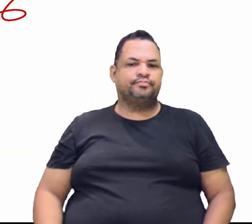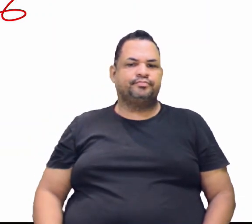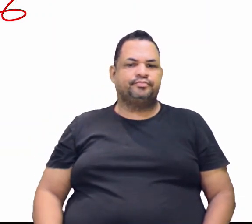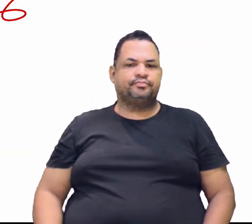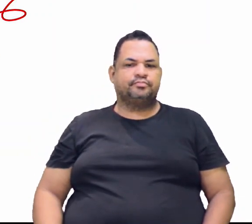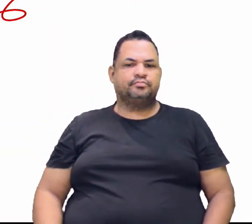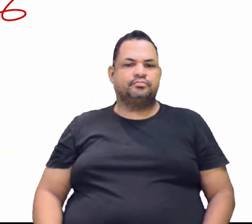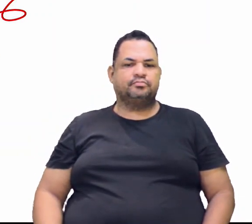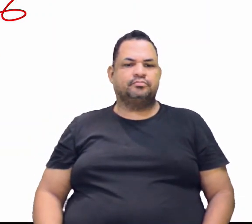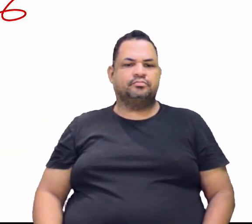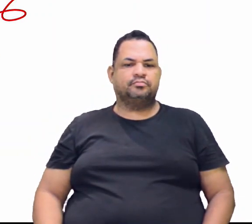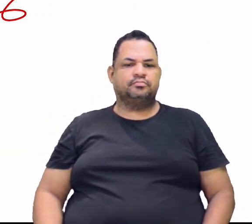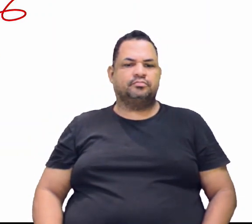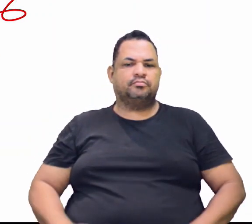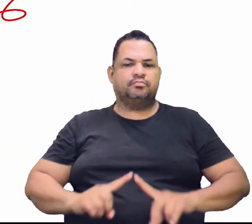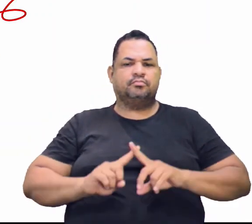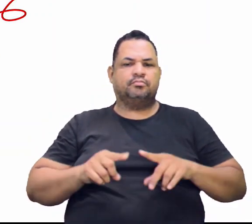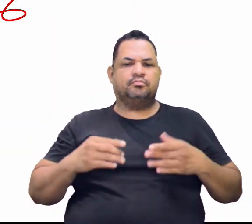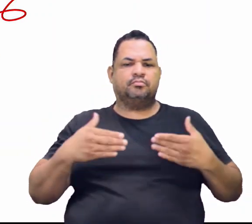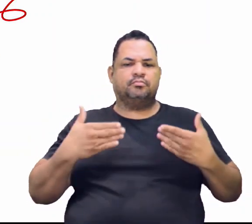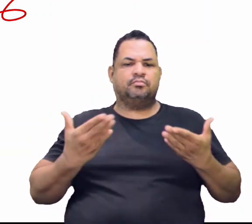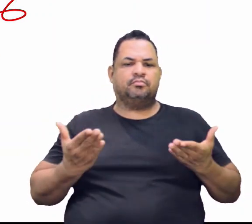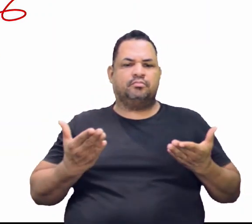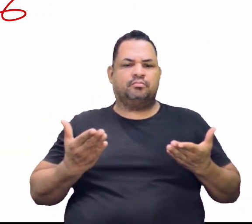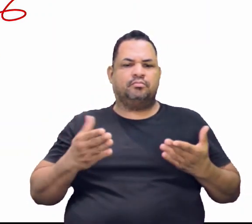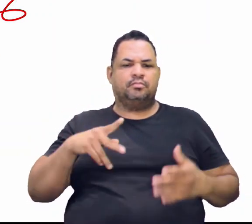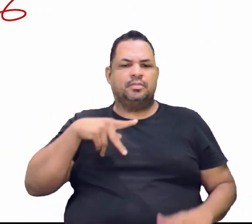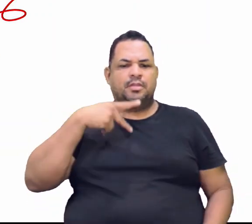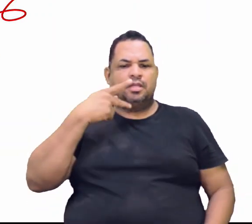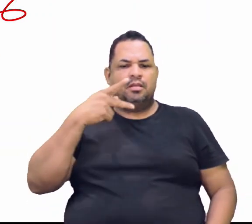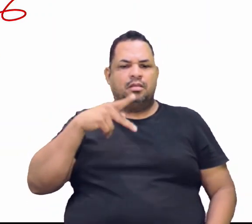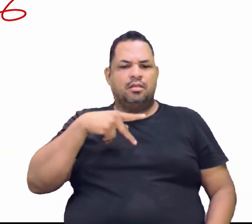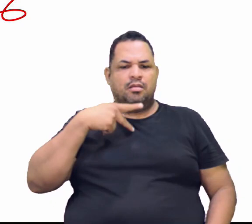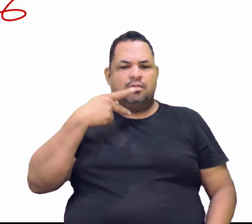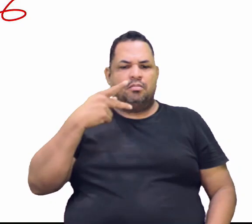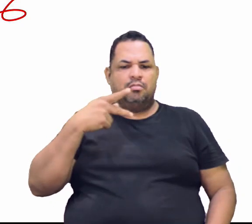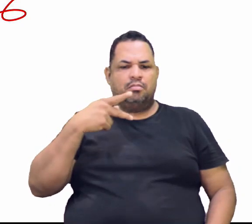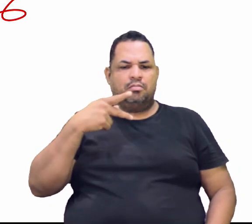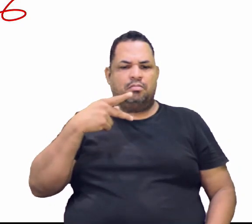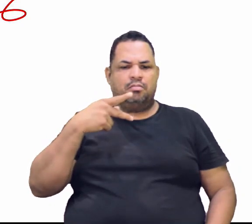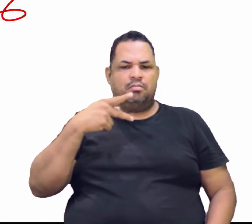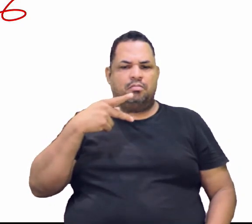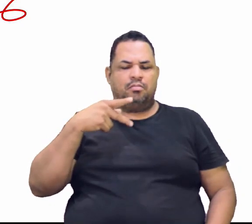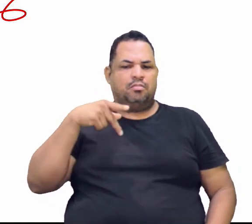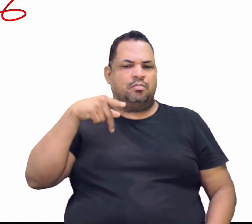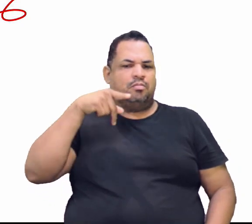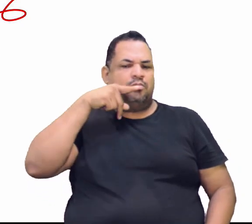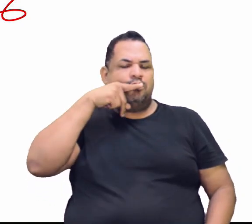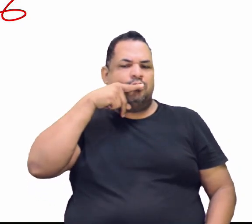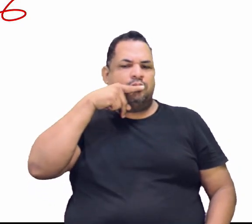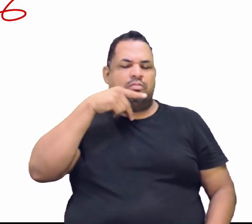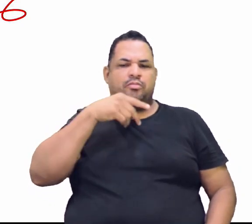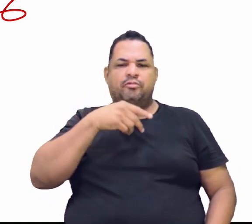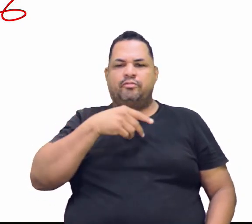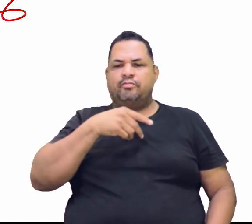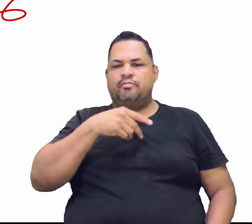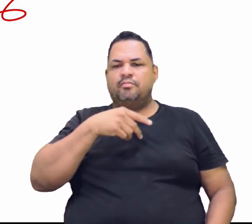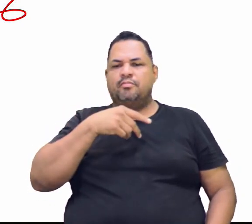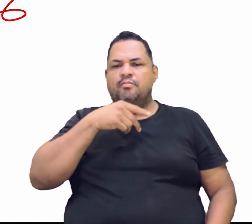5.666 km. Mas, professor, o senhor falou que de Porto Velho a Cuiabá